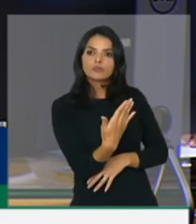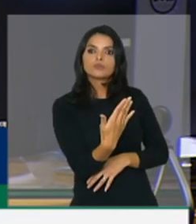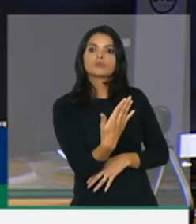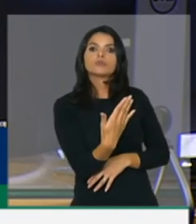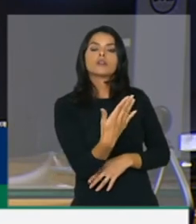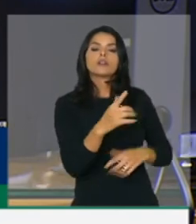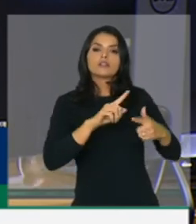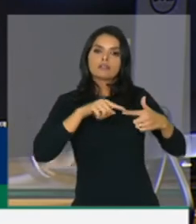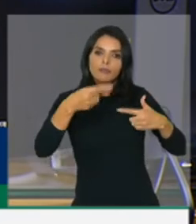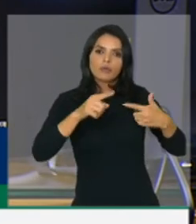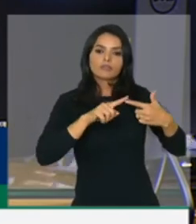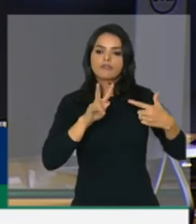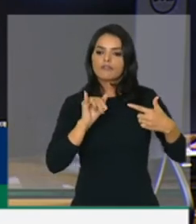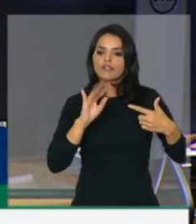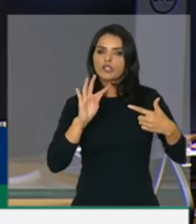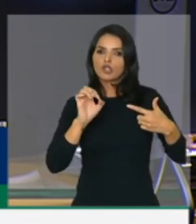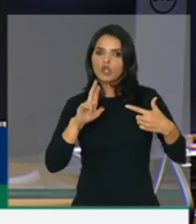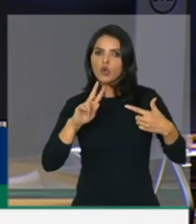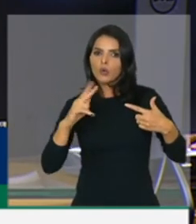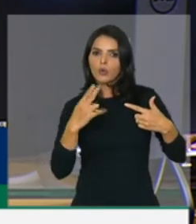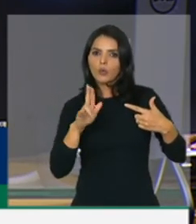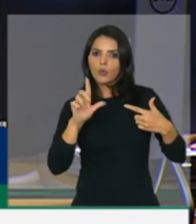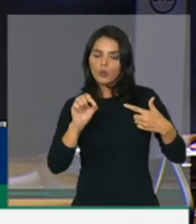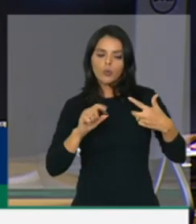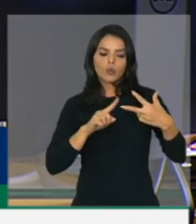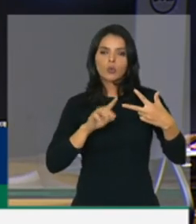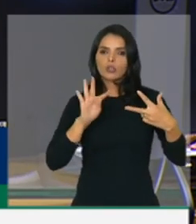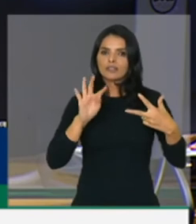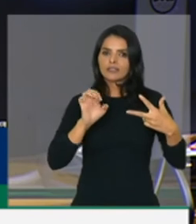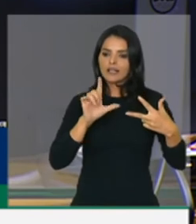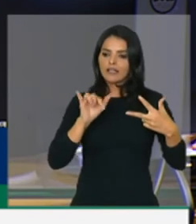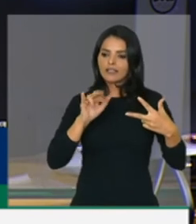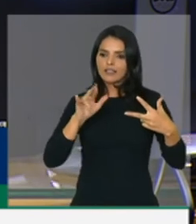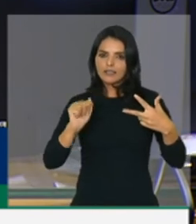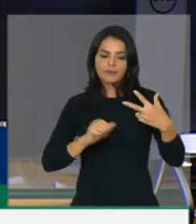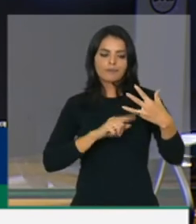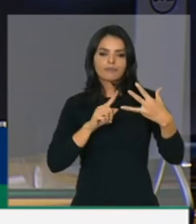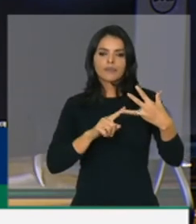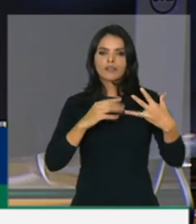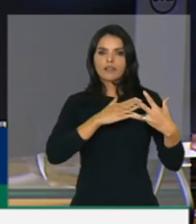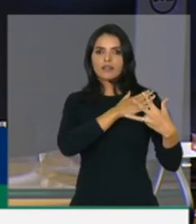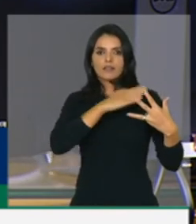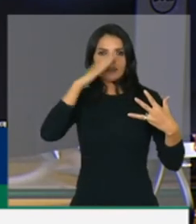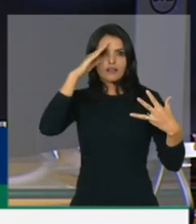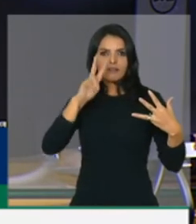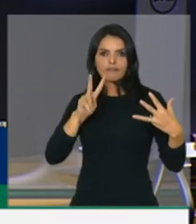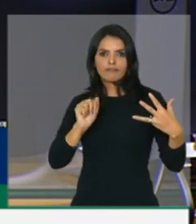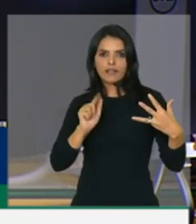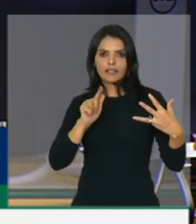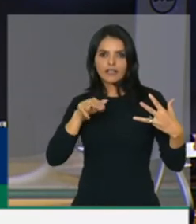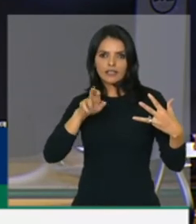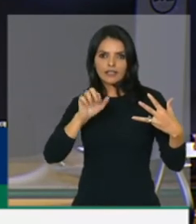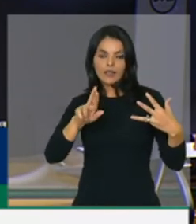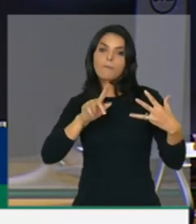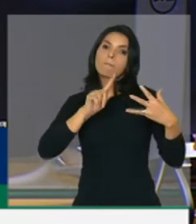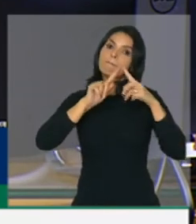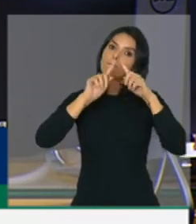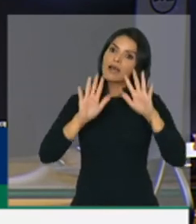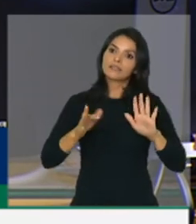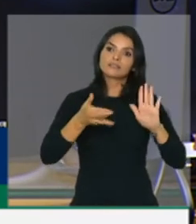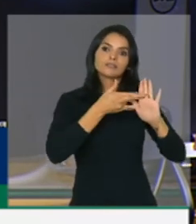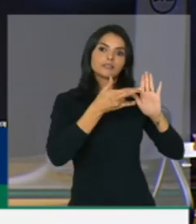prioritariamente, na sequência, o Vitor Hugo, a deputada Talíria, o deputado Capitão Wagner. Mas, regimentalmente,